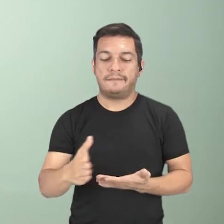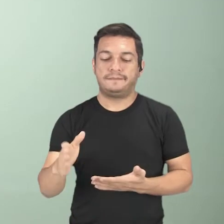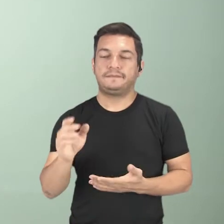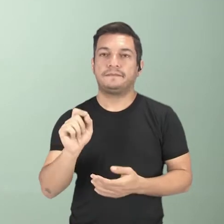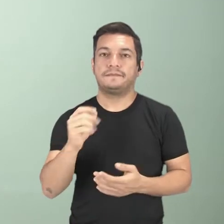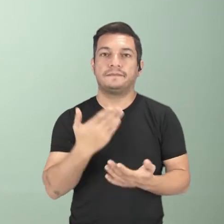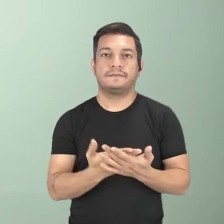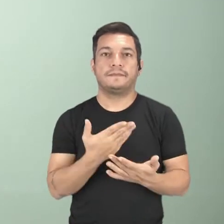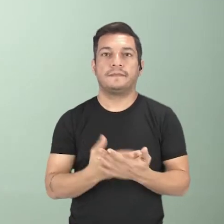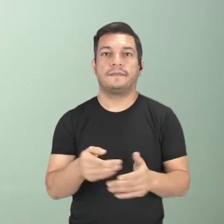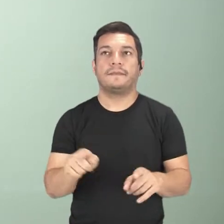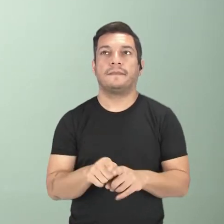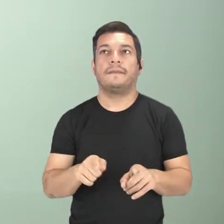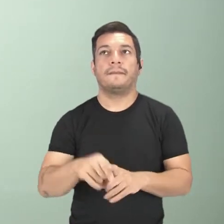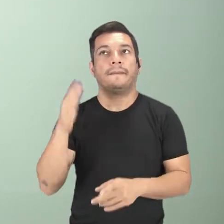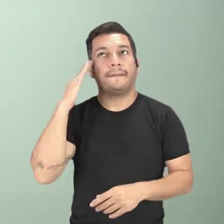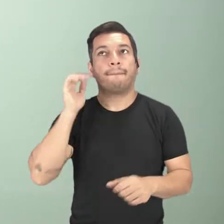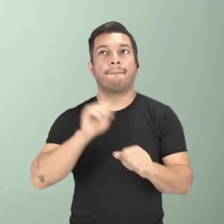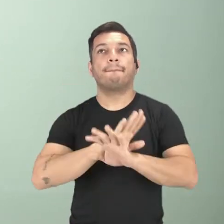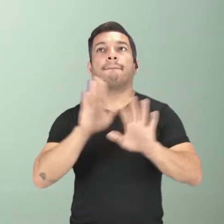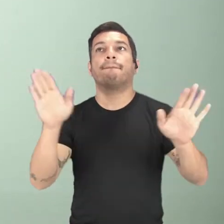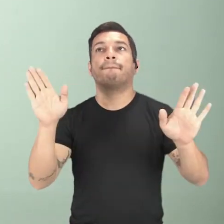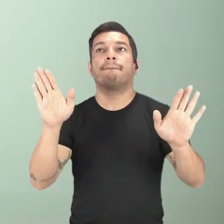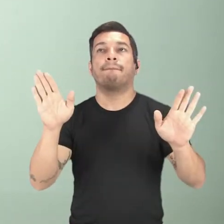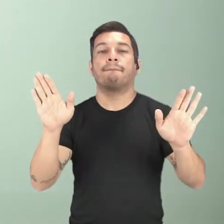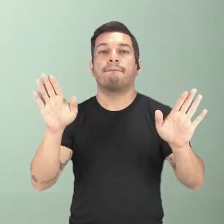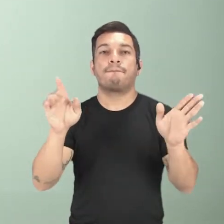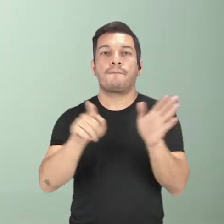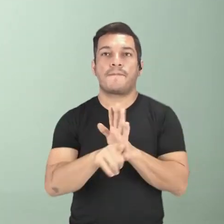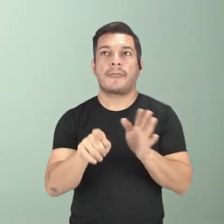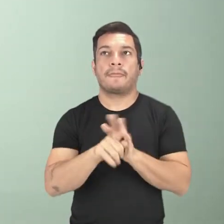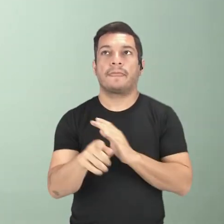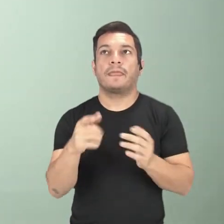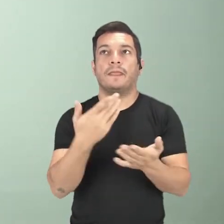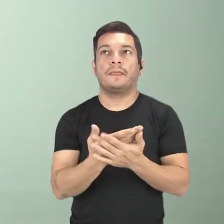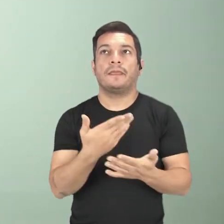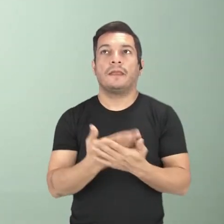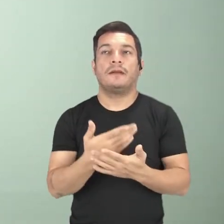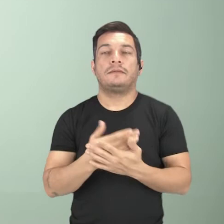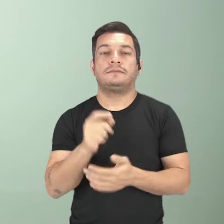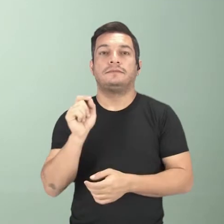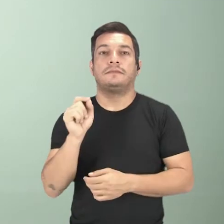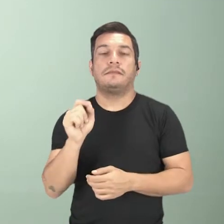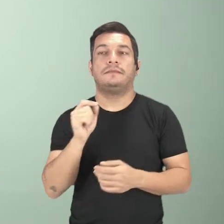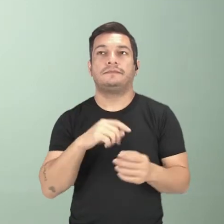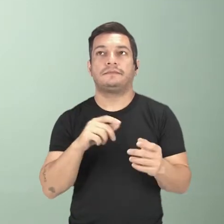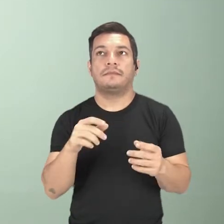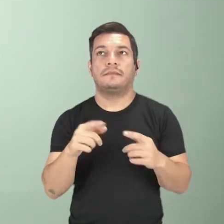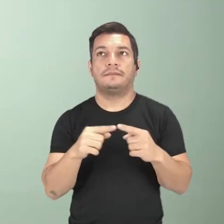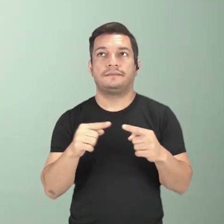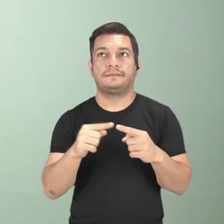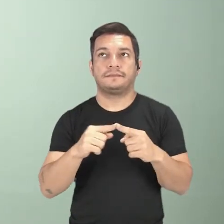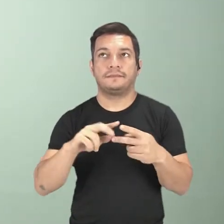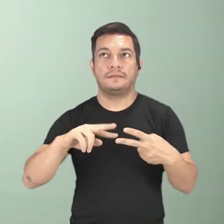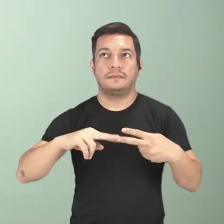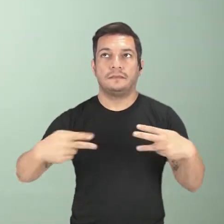a estudar e compreender as questões do estudo das probabilidades associadas à genética,